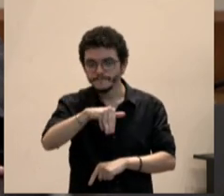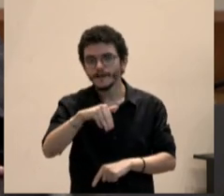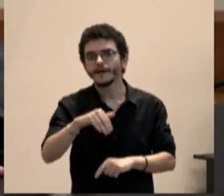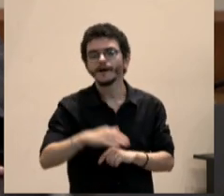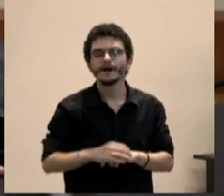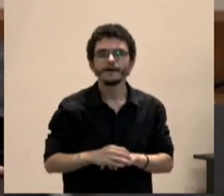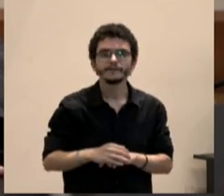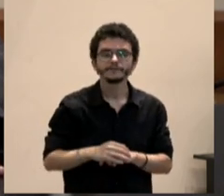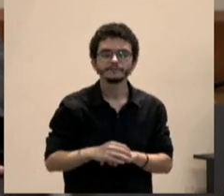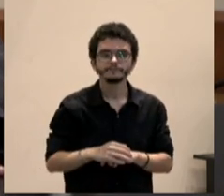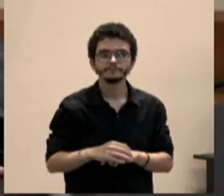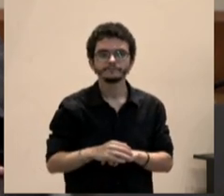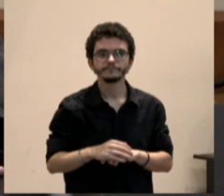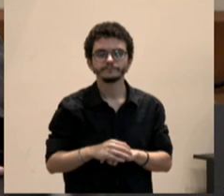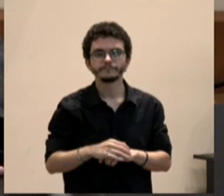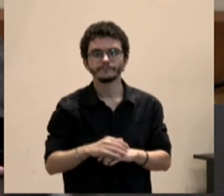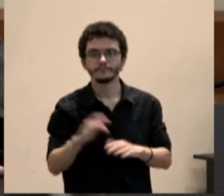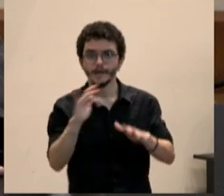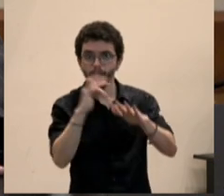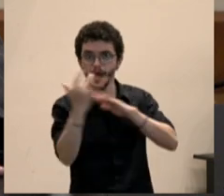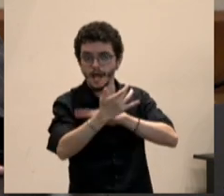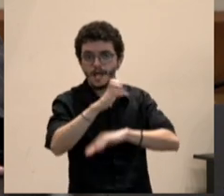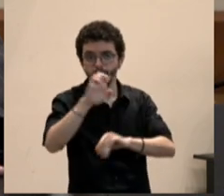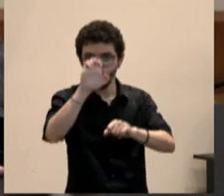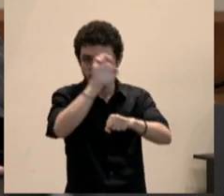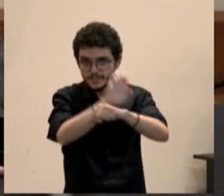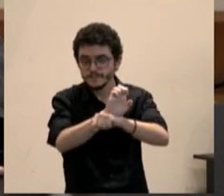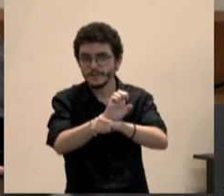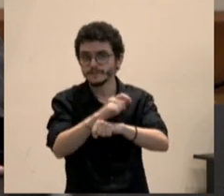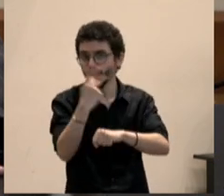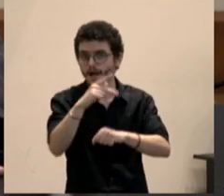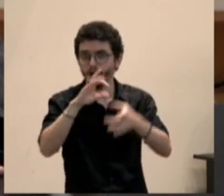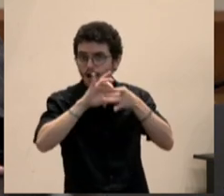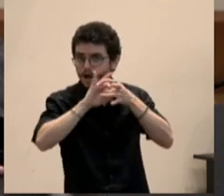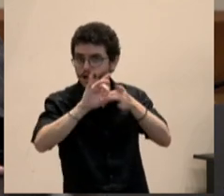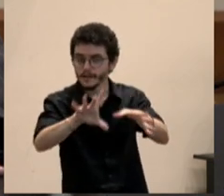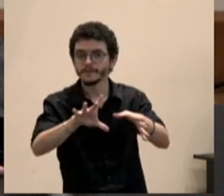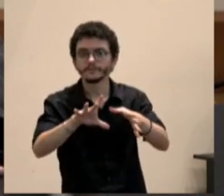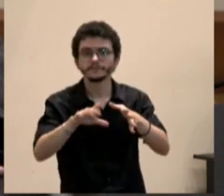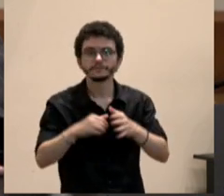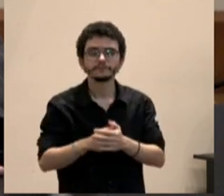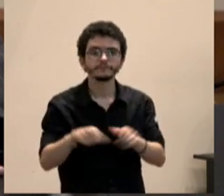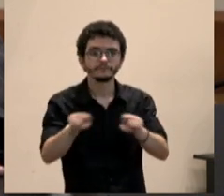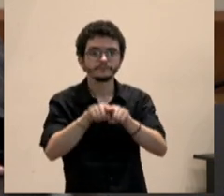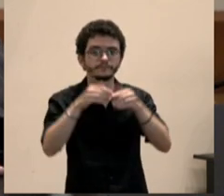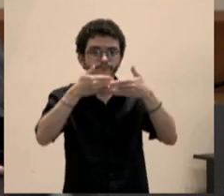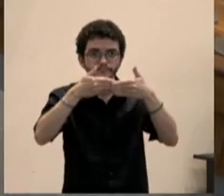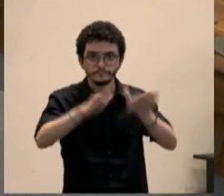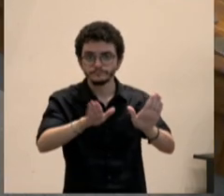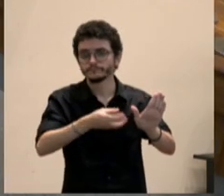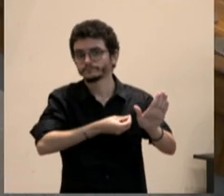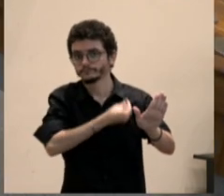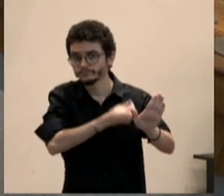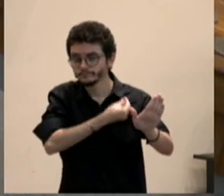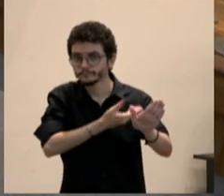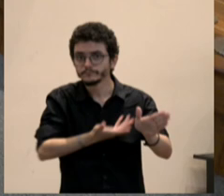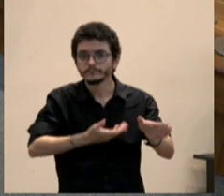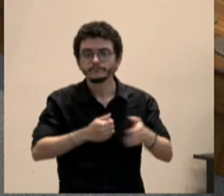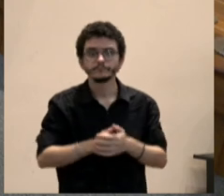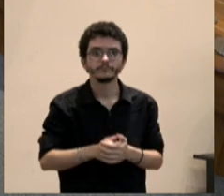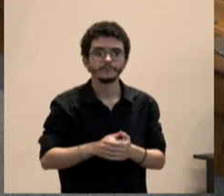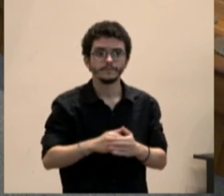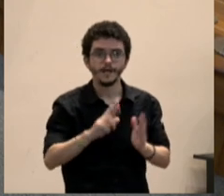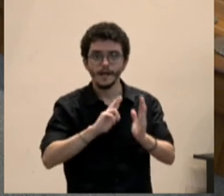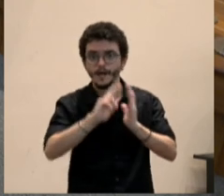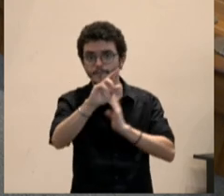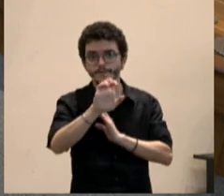e do Cimadom, a rede estadual, que foi autorizada, criadas as condições para estar, em nome do Evandro e